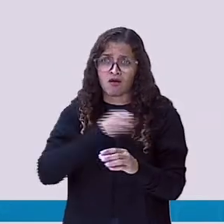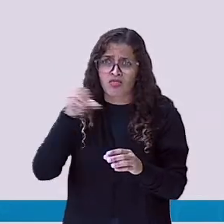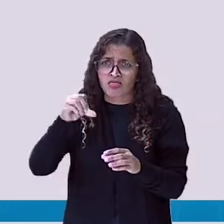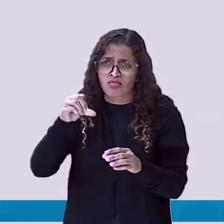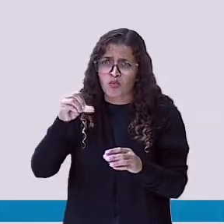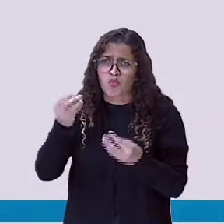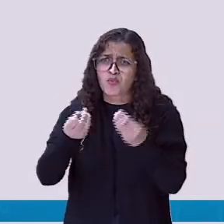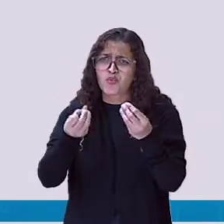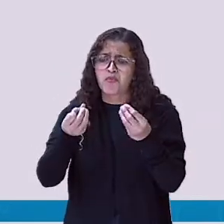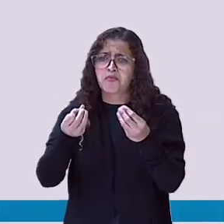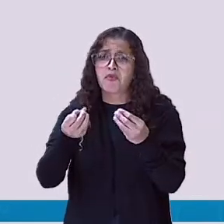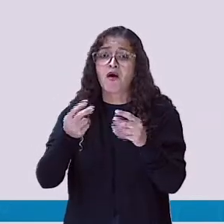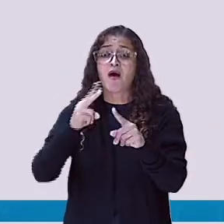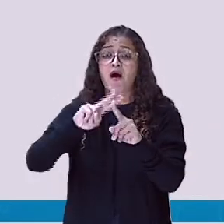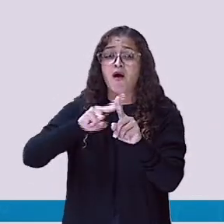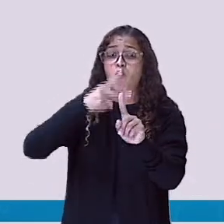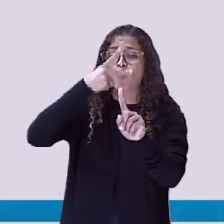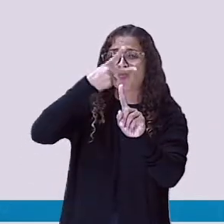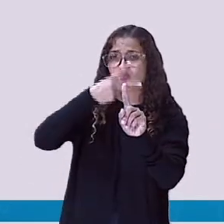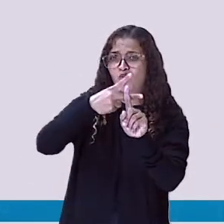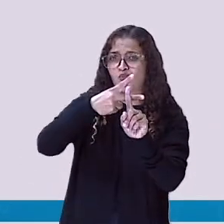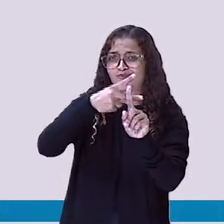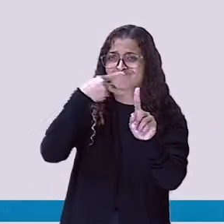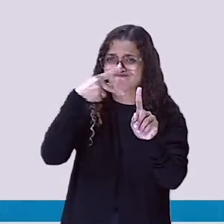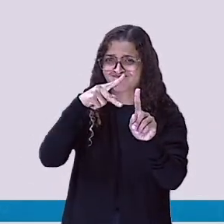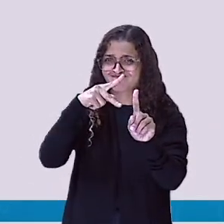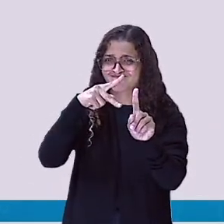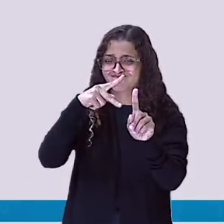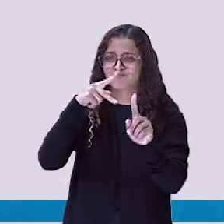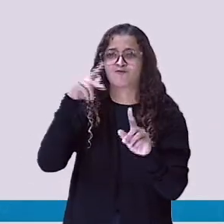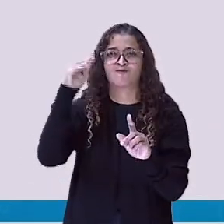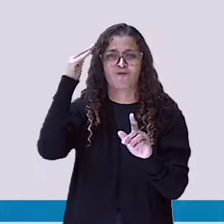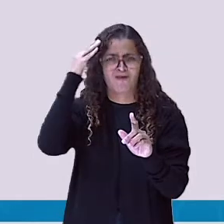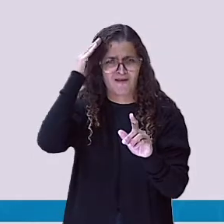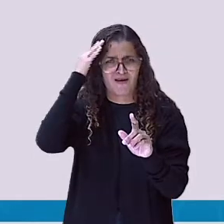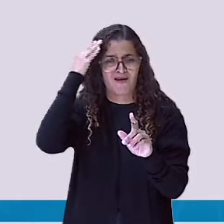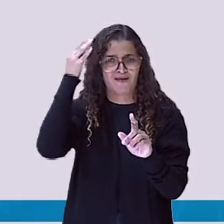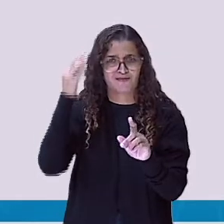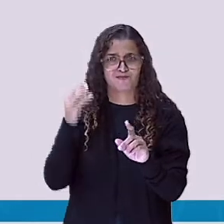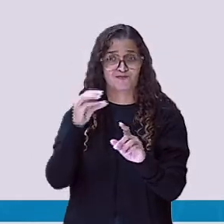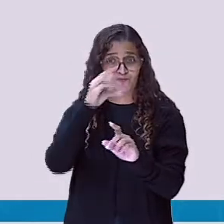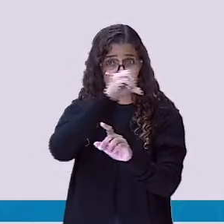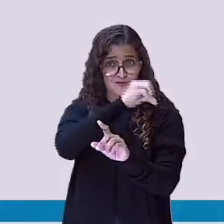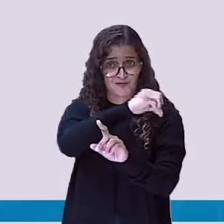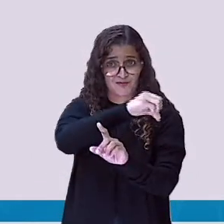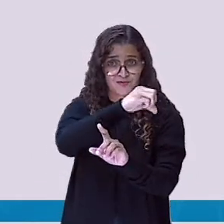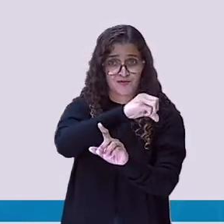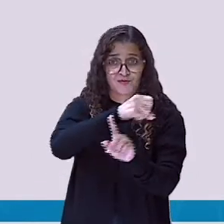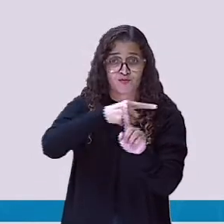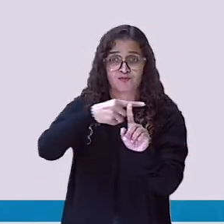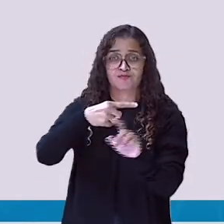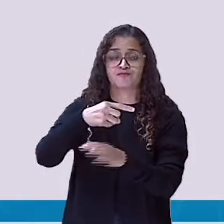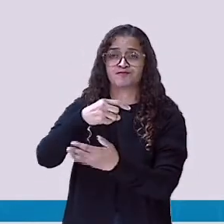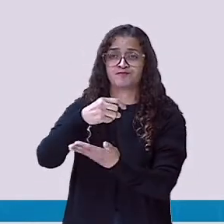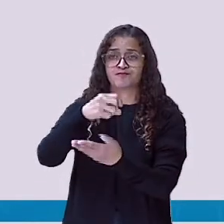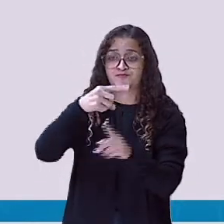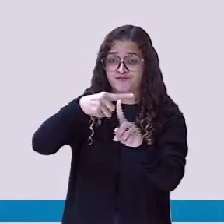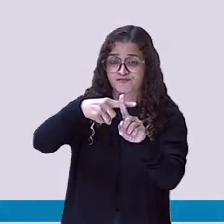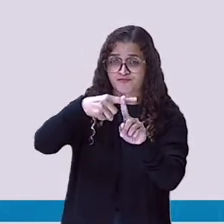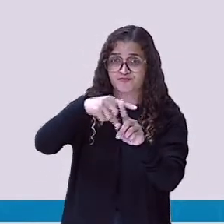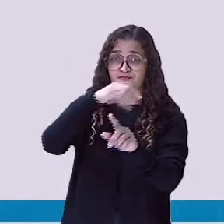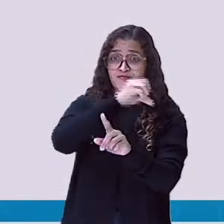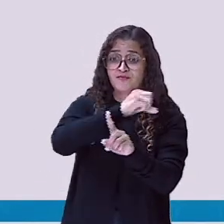duas vezes. Então, eu tenho 9 uma vez, não é isso?